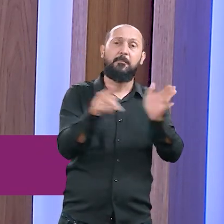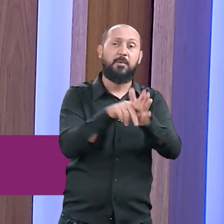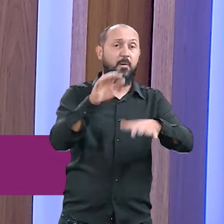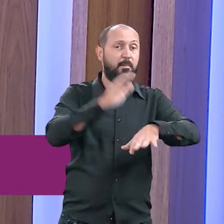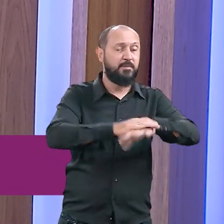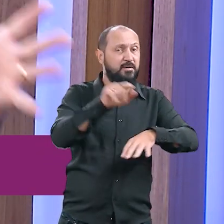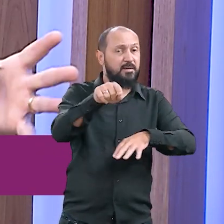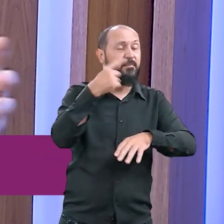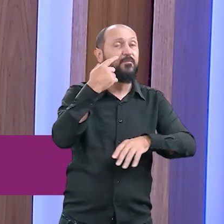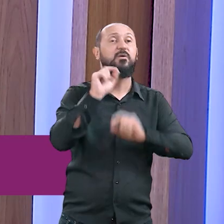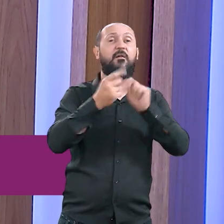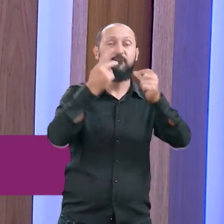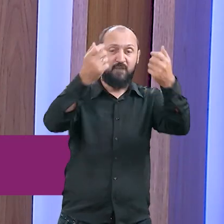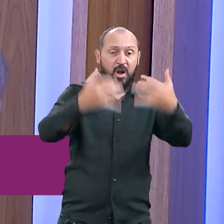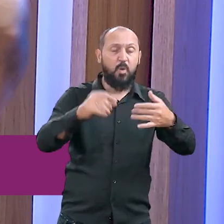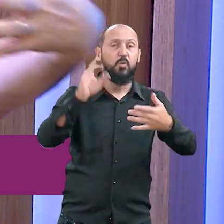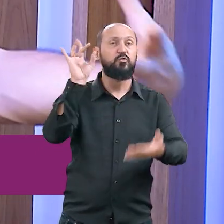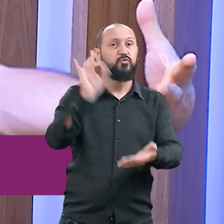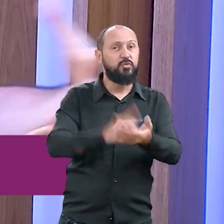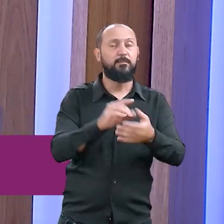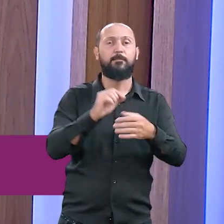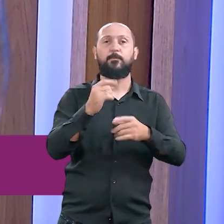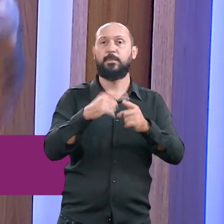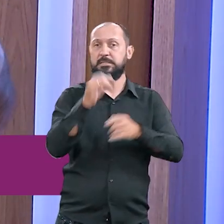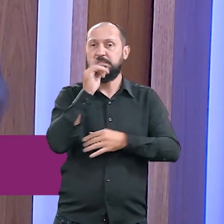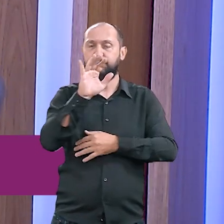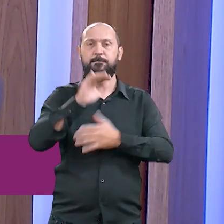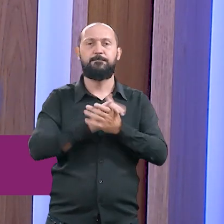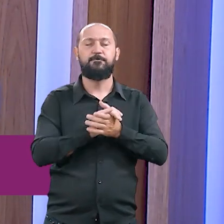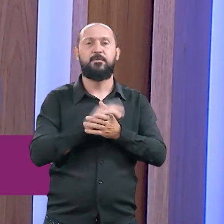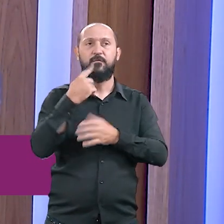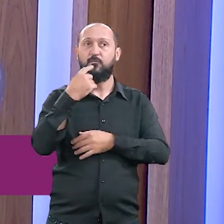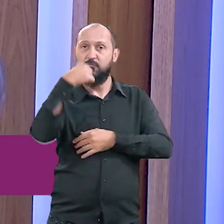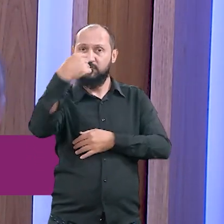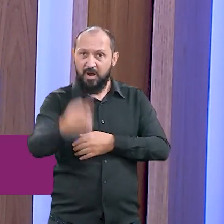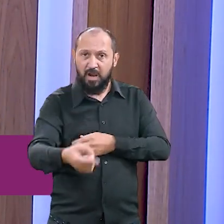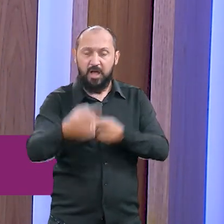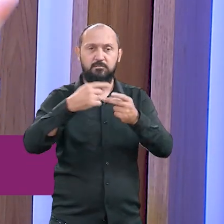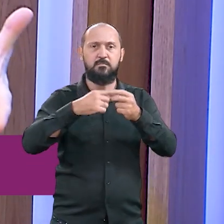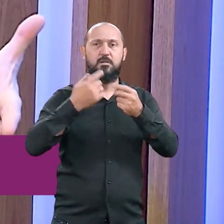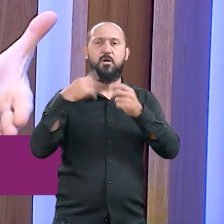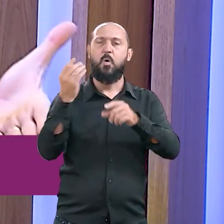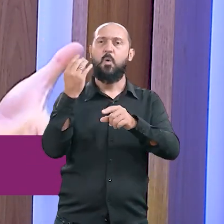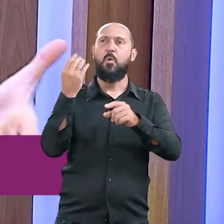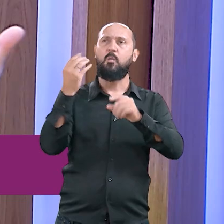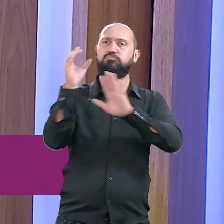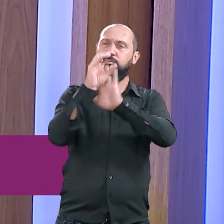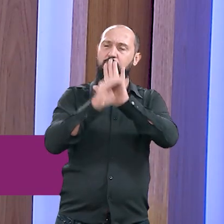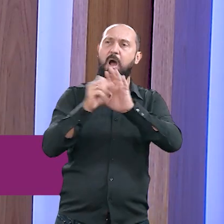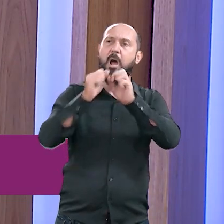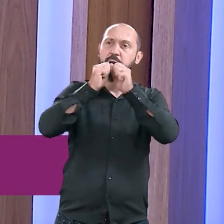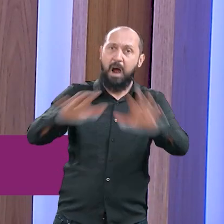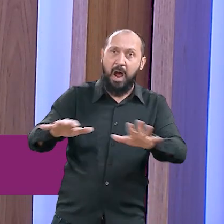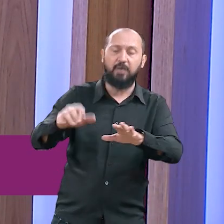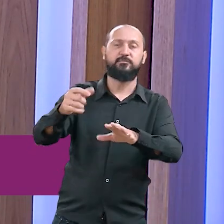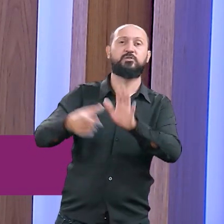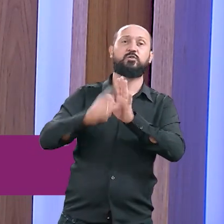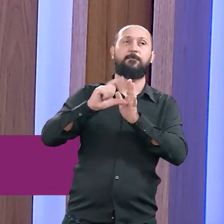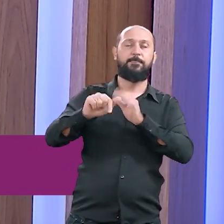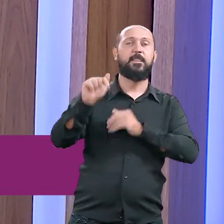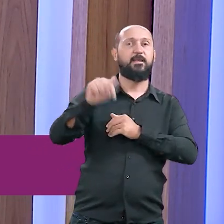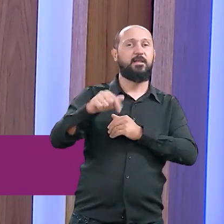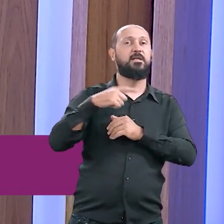não pôde gravar porque faleceu. Então é uma tecnologia que dá para fazer boas aplicações sobre ela. Não sei se você teve a oportunidade de